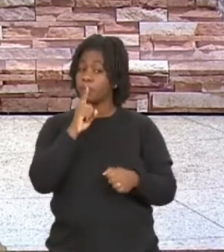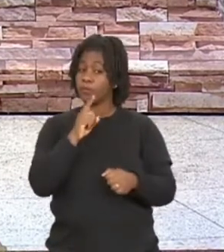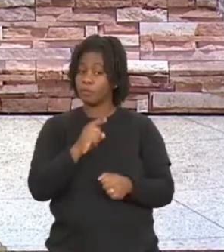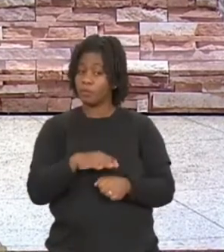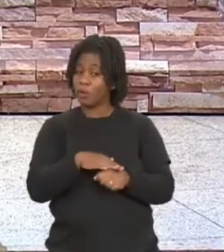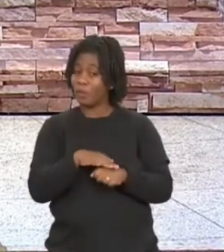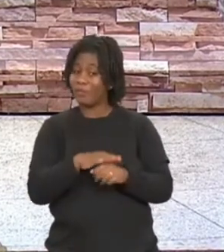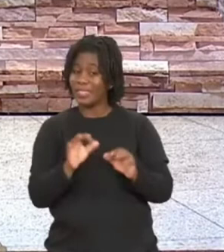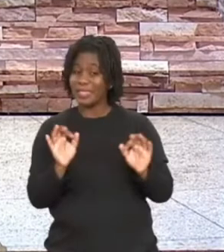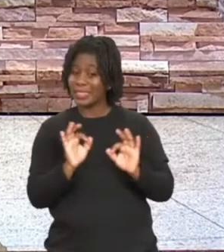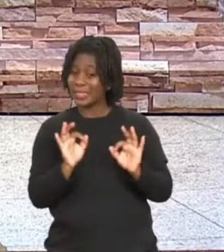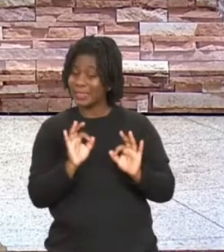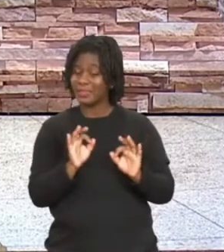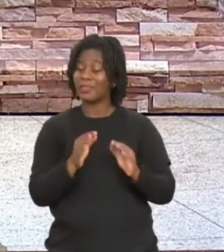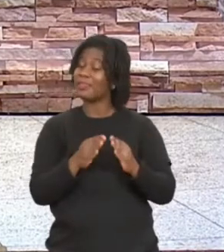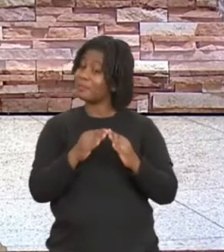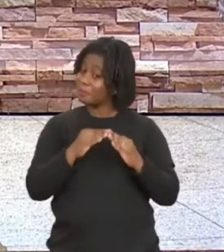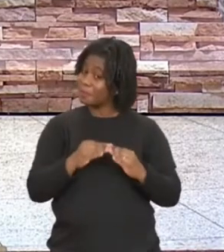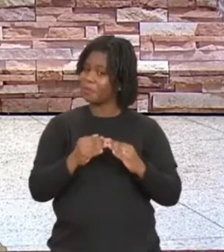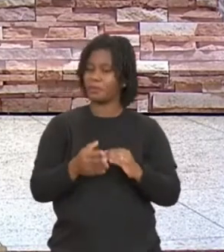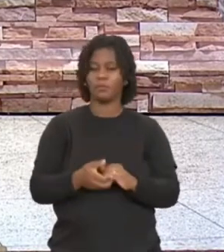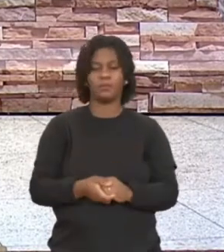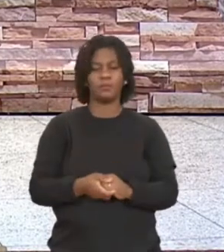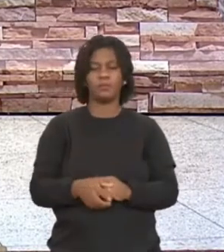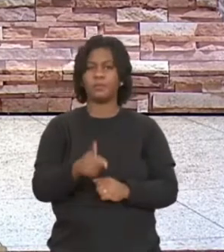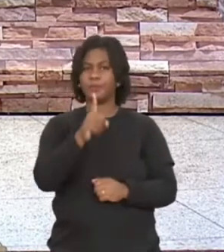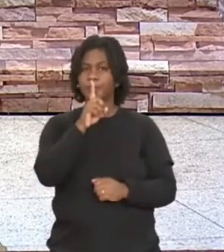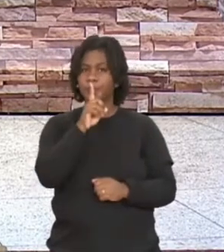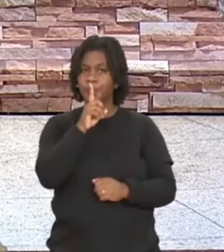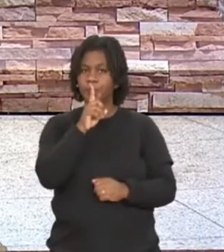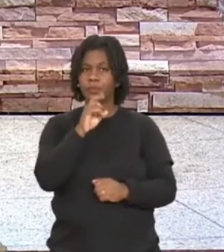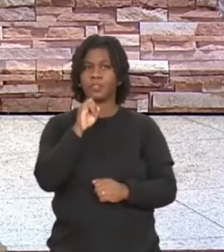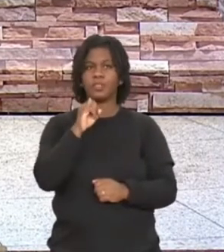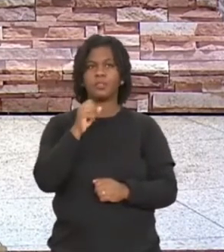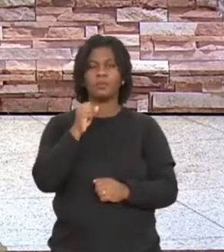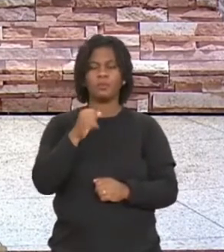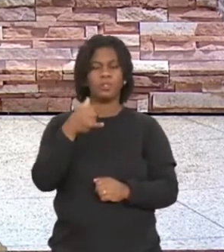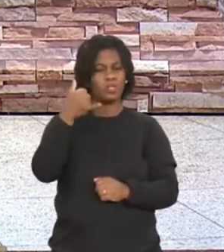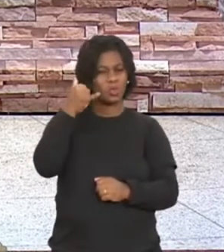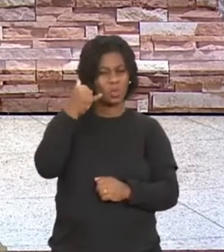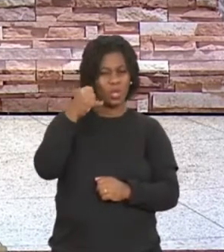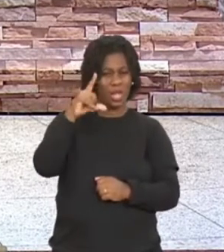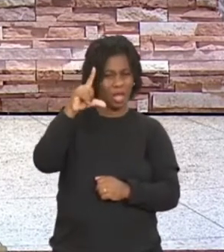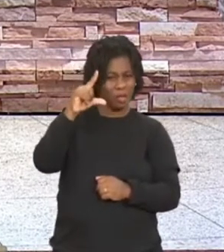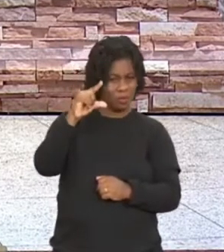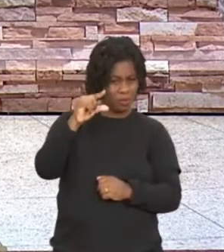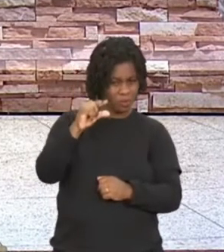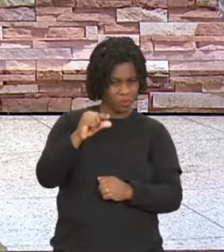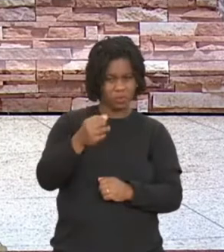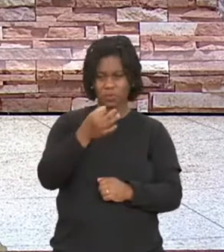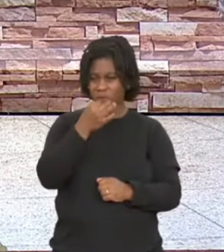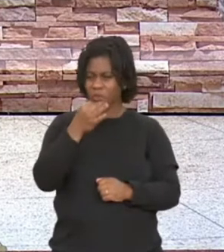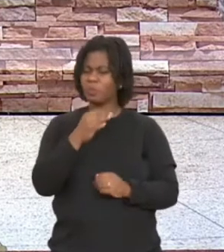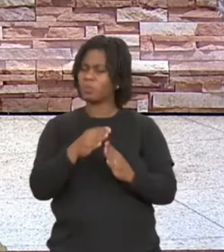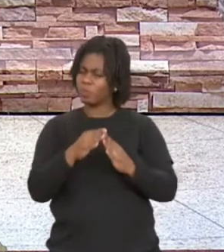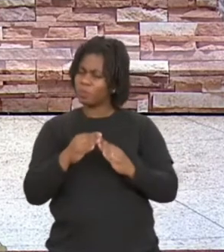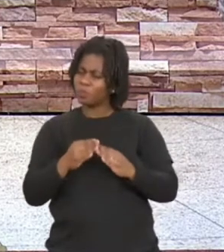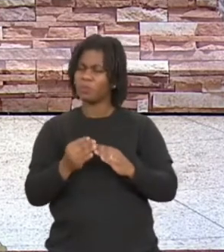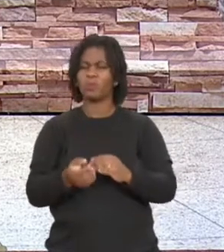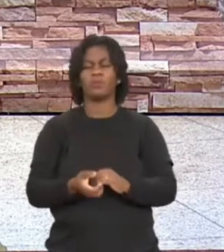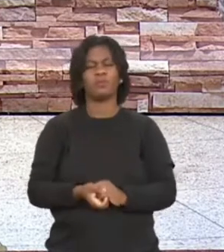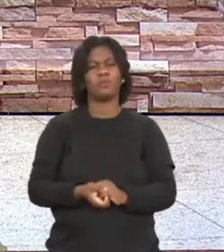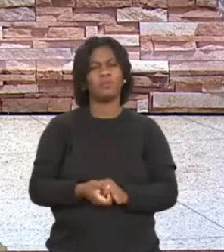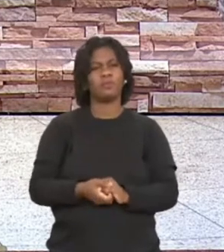por favor. Faça silêncio. Se puder desligar seu celular, ou pelo menos abaixar o celular,